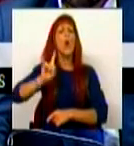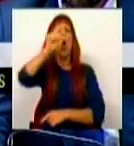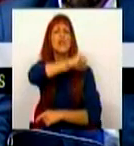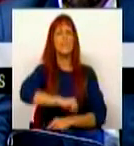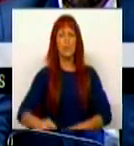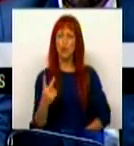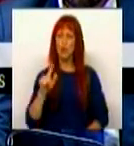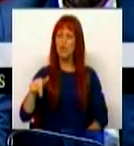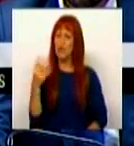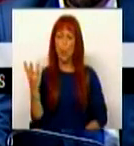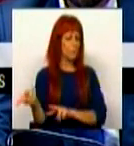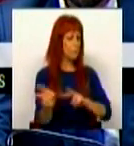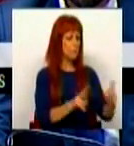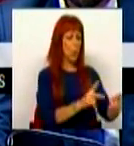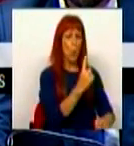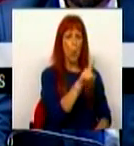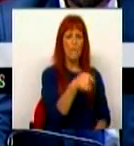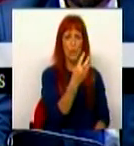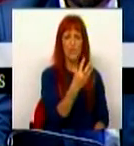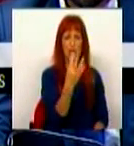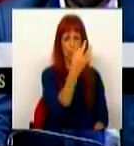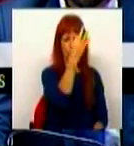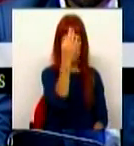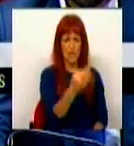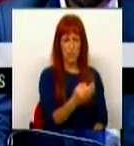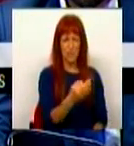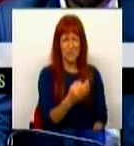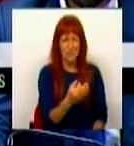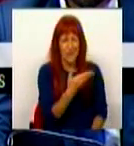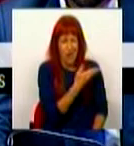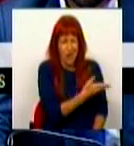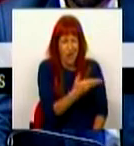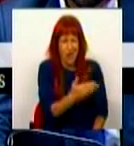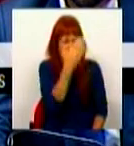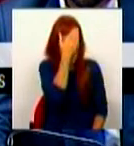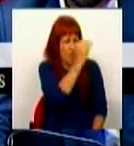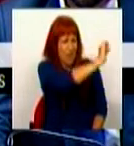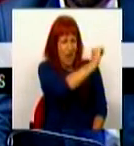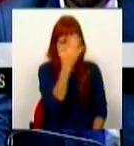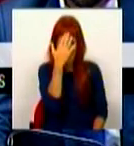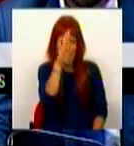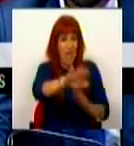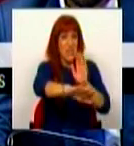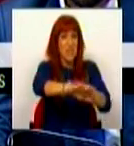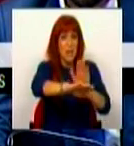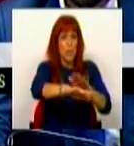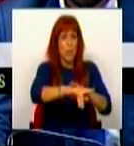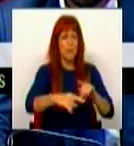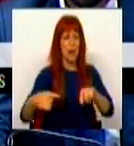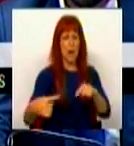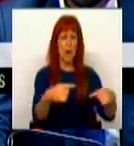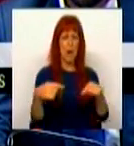de 2,4% para 1,3%. Eram estas as estimativas que a direita aqui